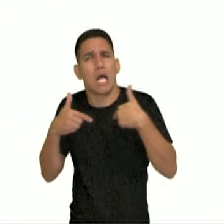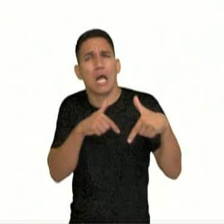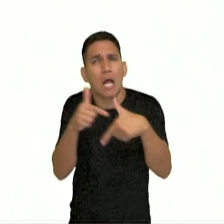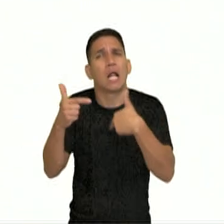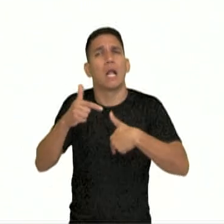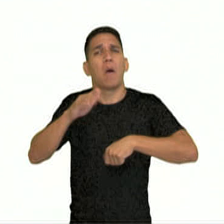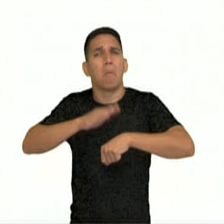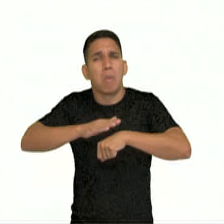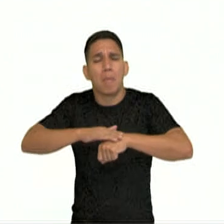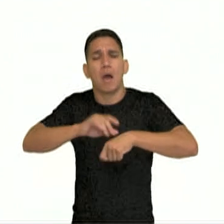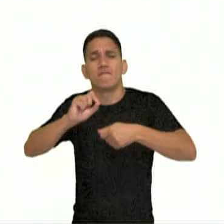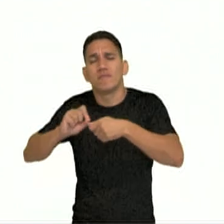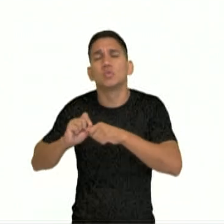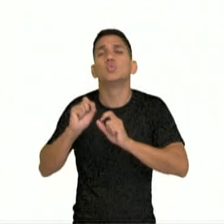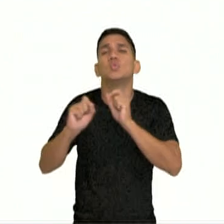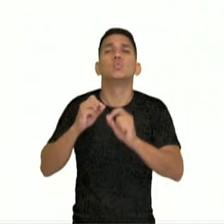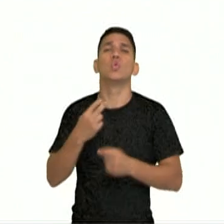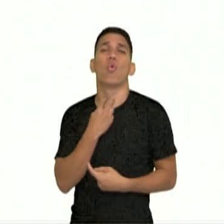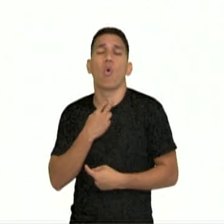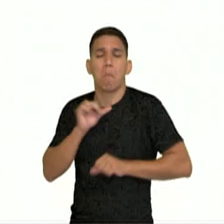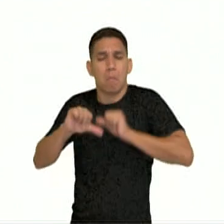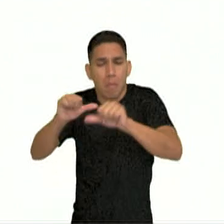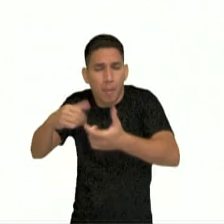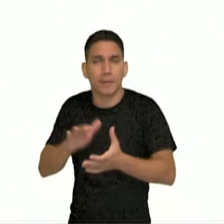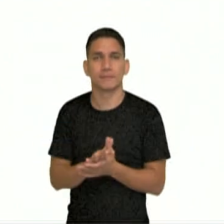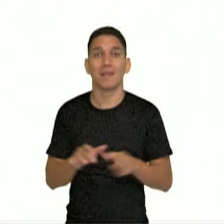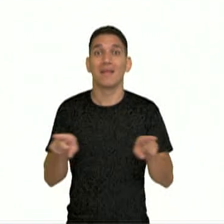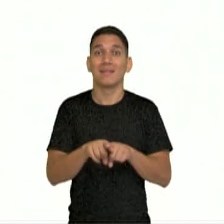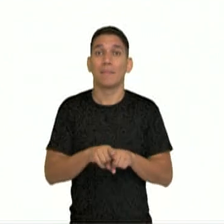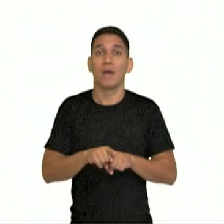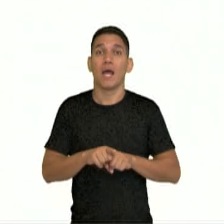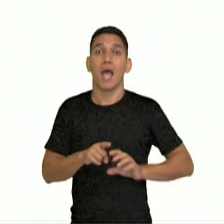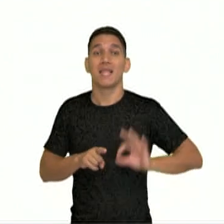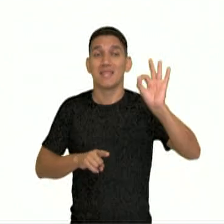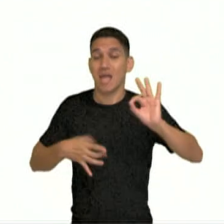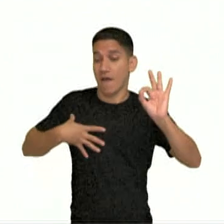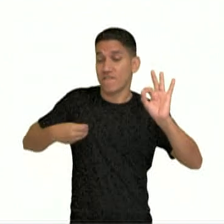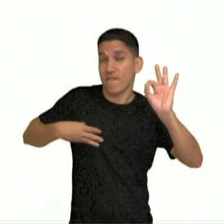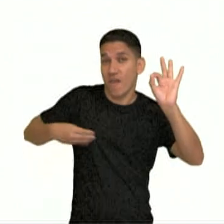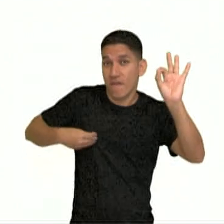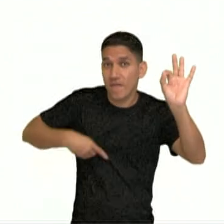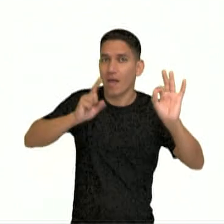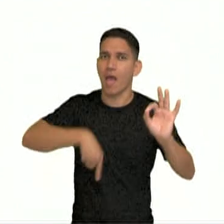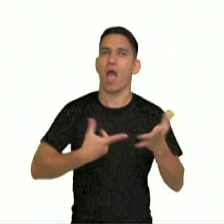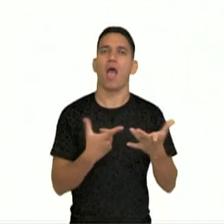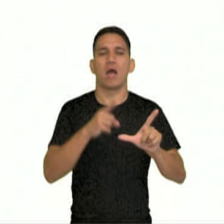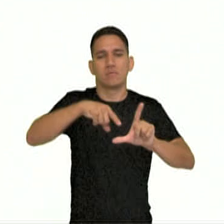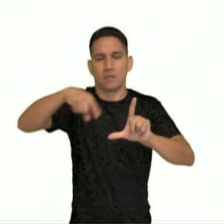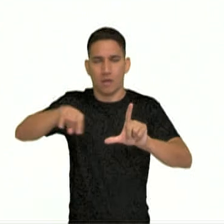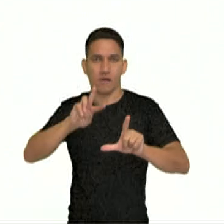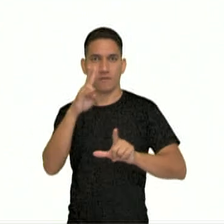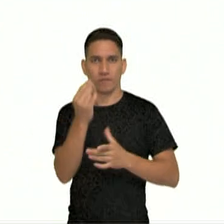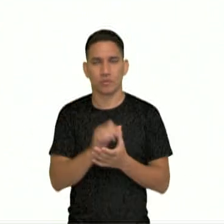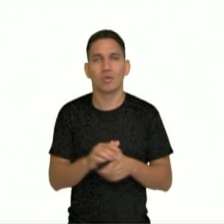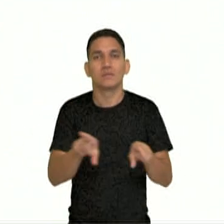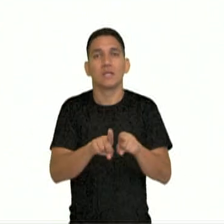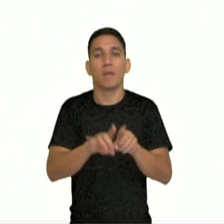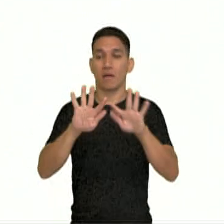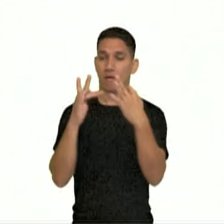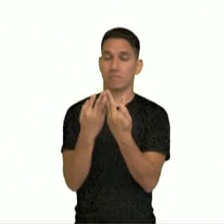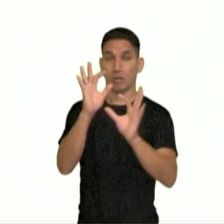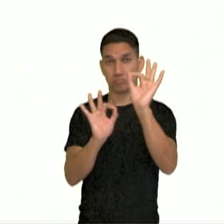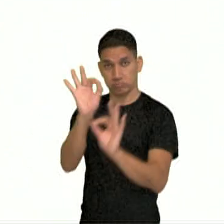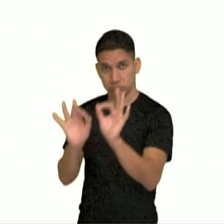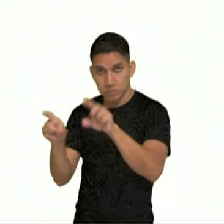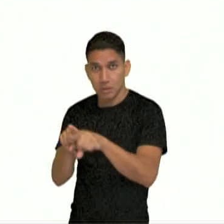se modificando, né? A queda da fecundidade, que foi aquele gráfico que a gente viu, o planejamento familiar e